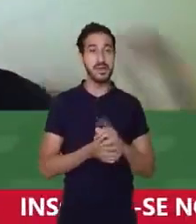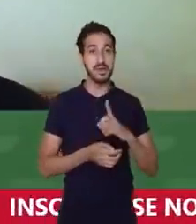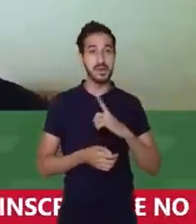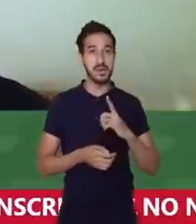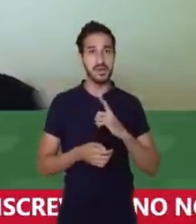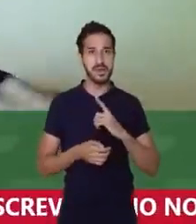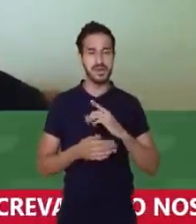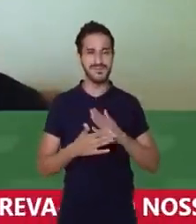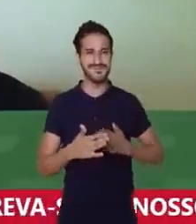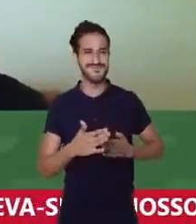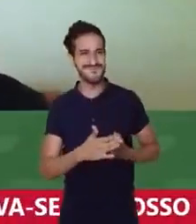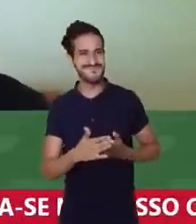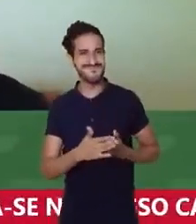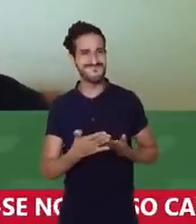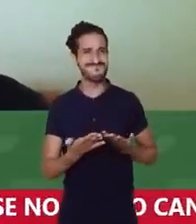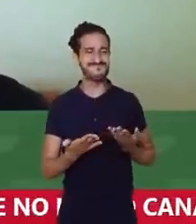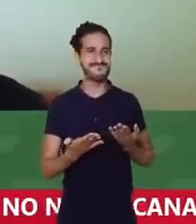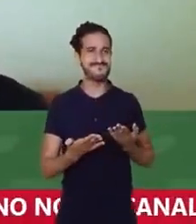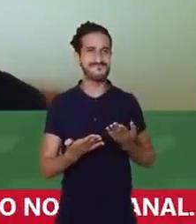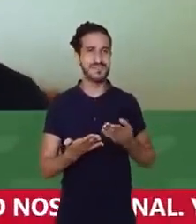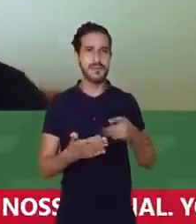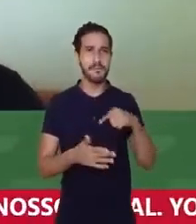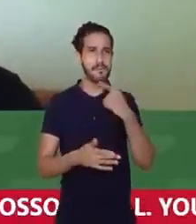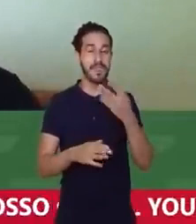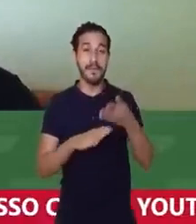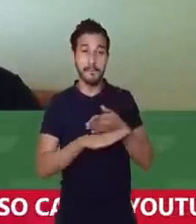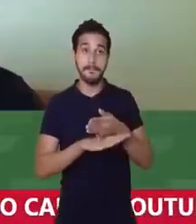tinham uma barreira para se